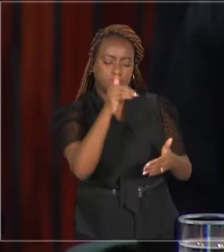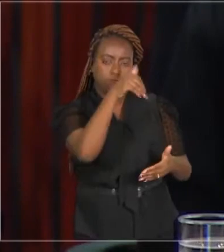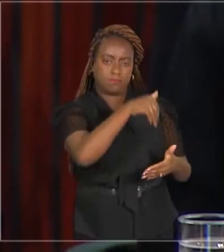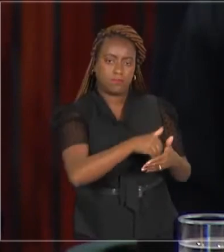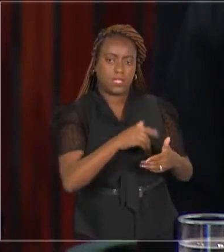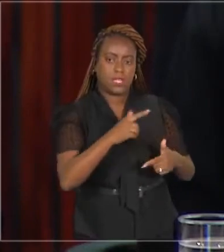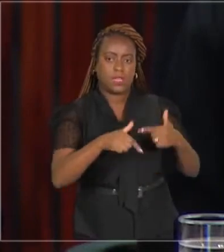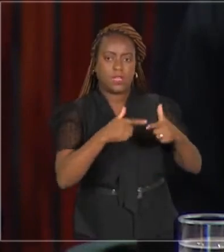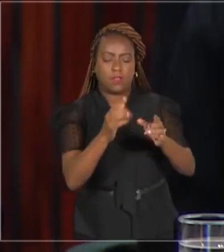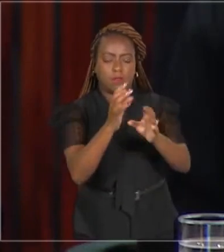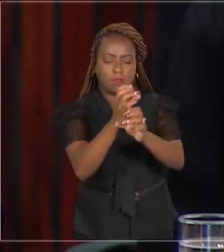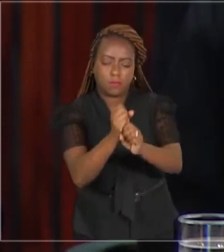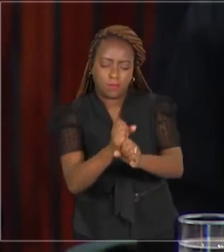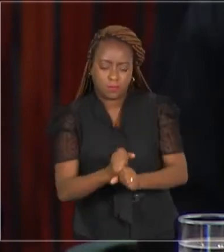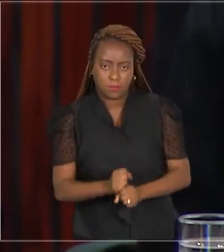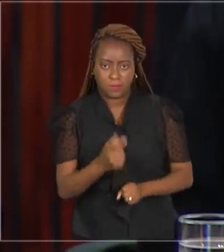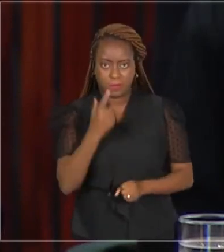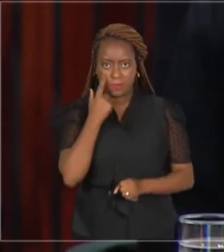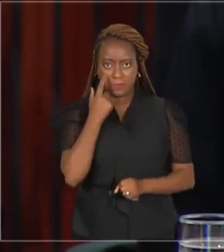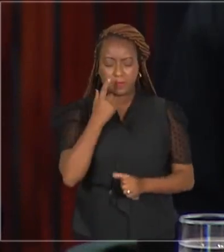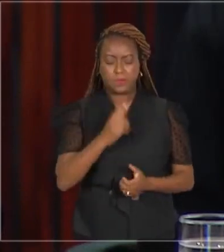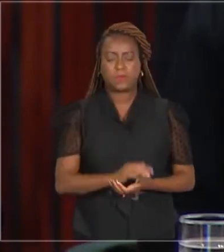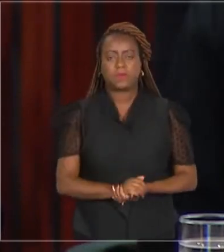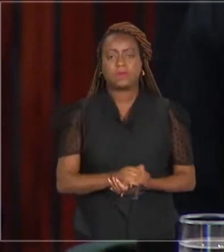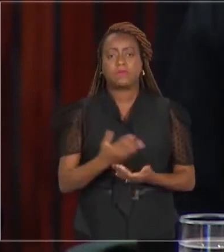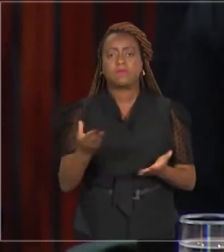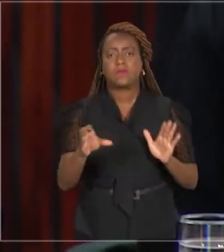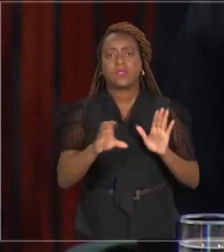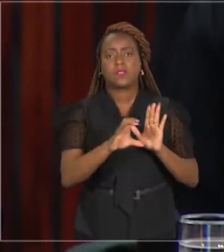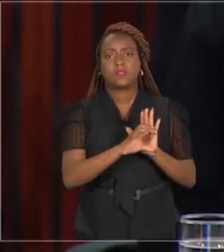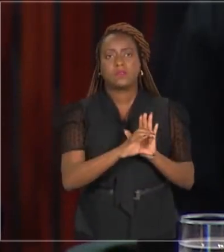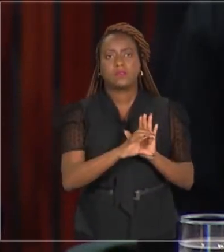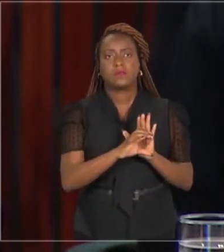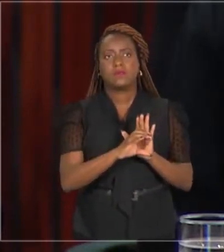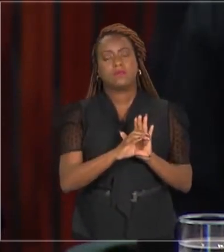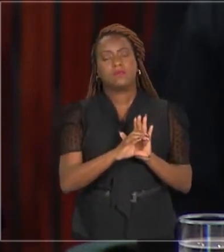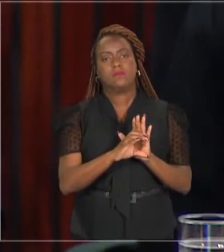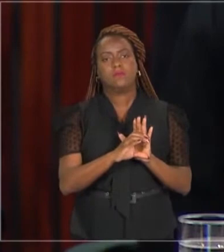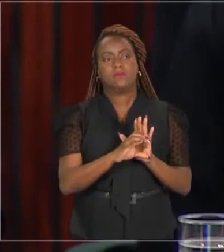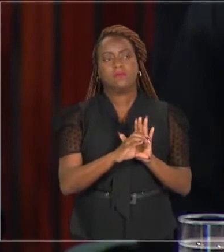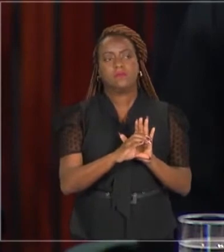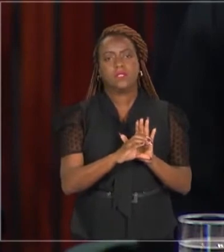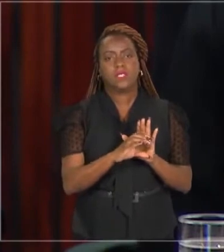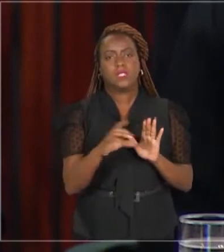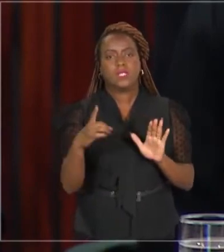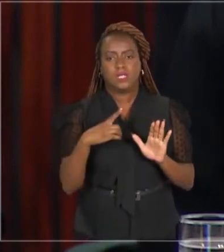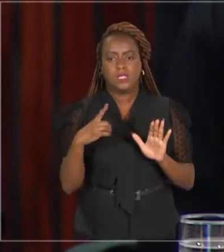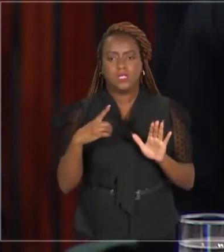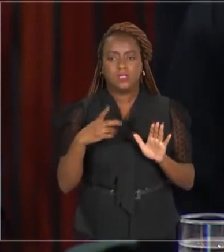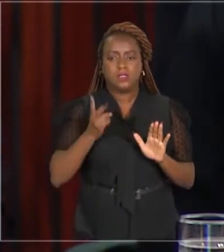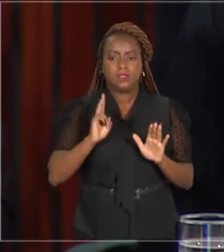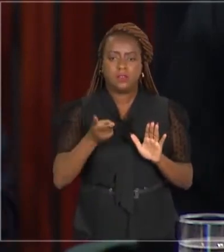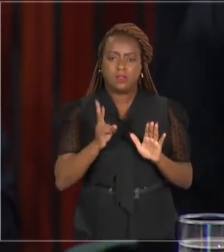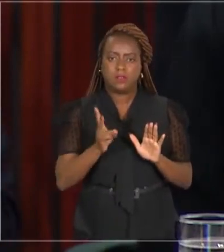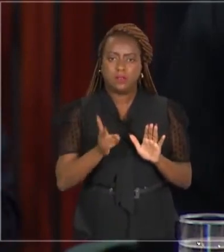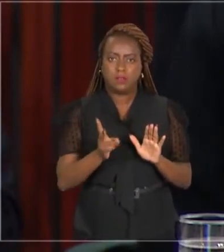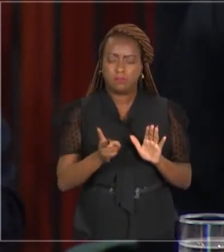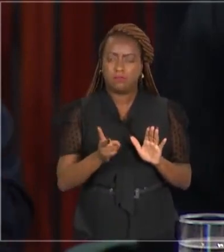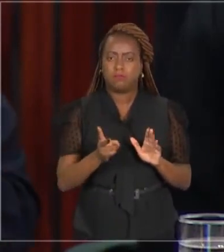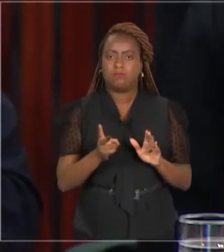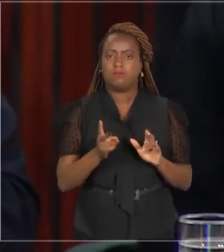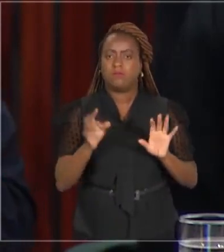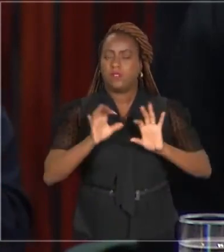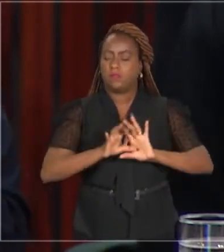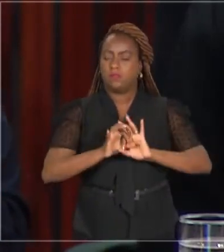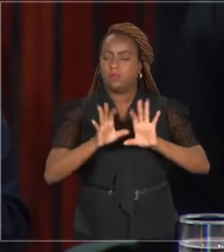até a apuração e o código fonte ele tradicionalmente sempre ficou